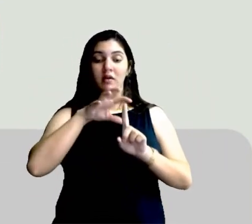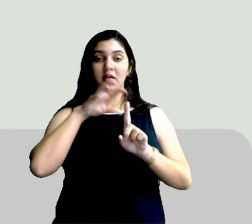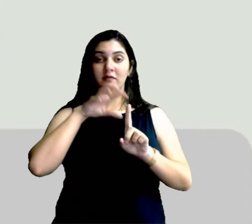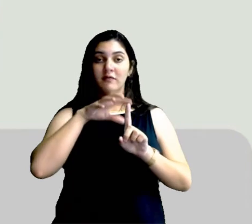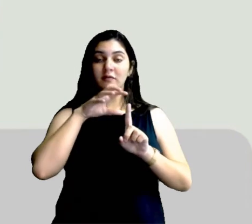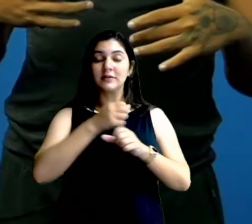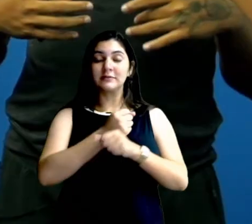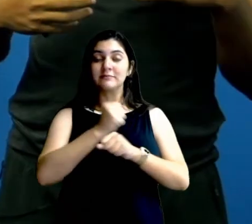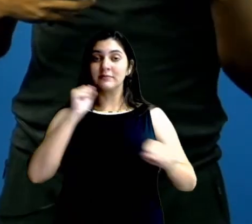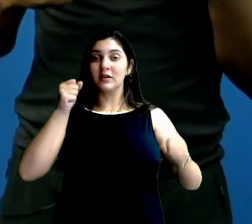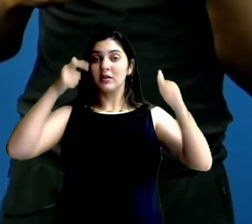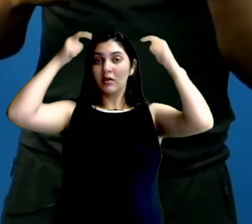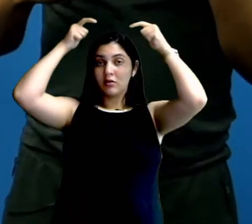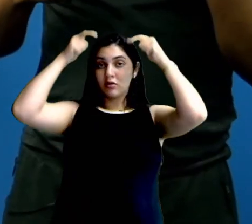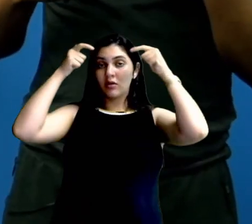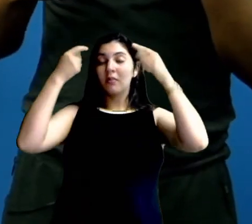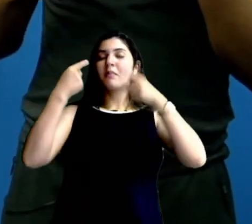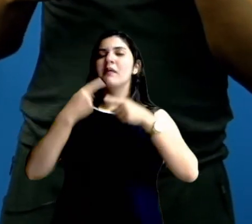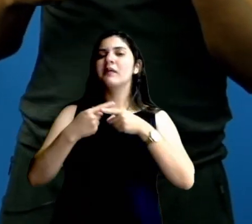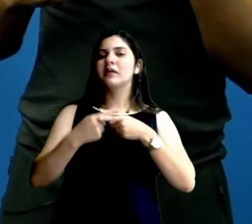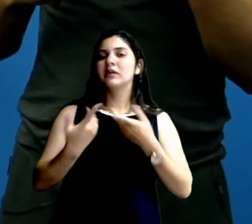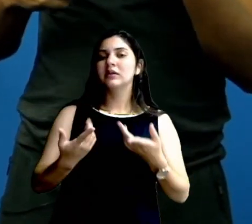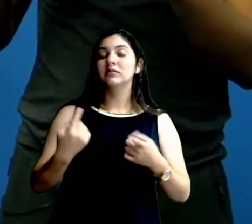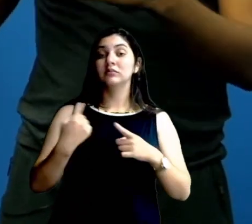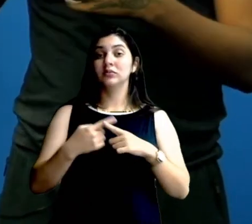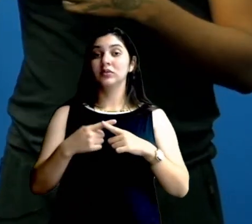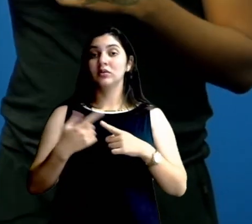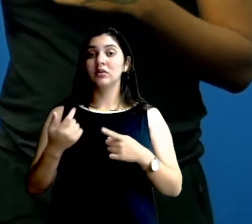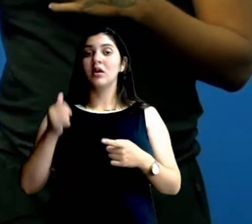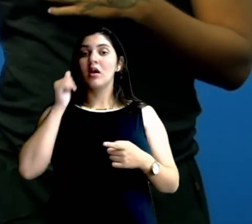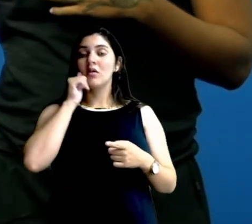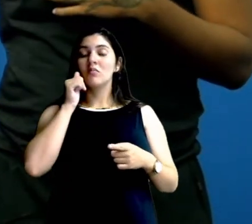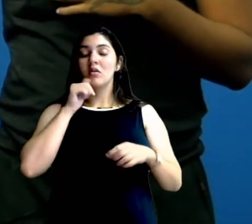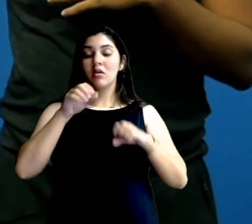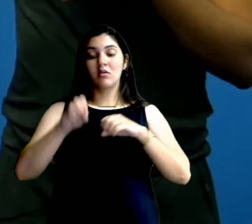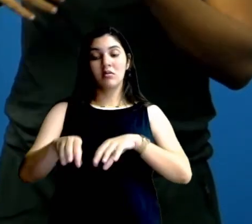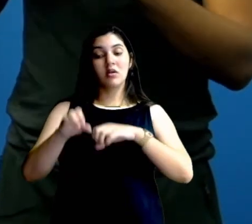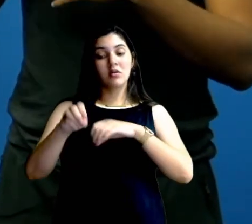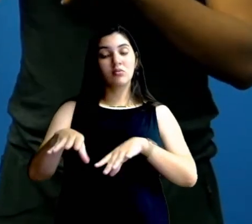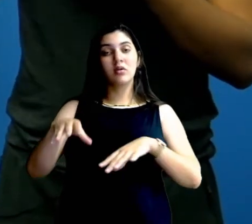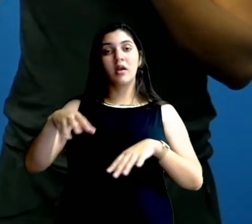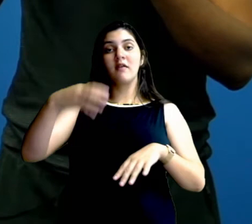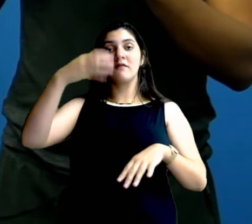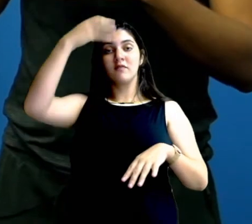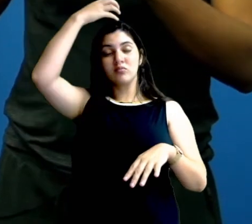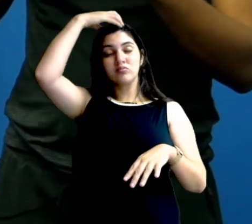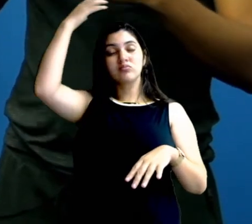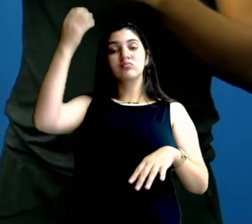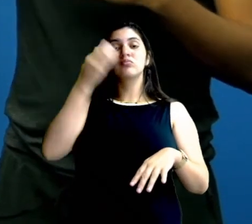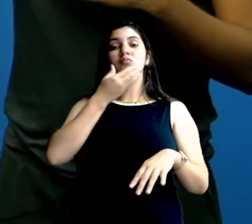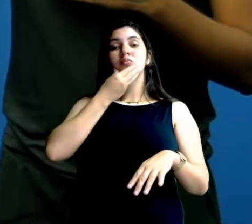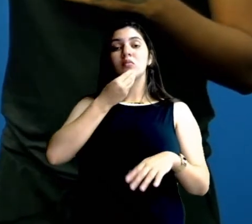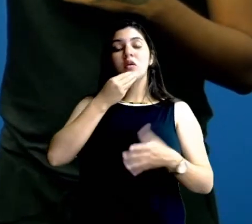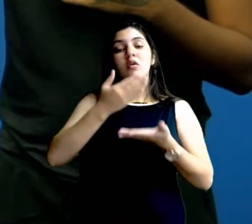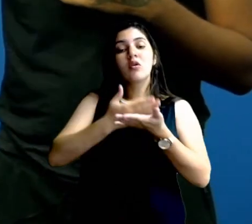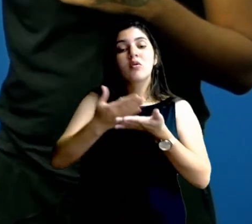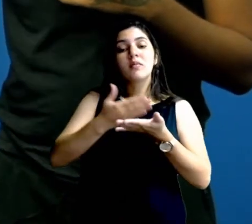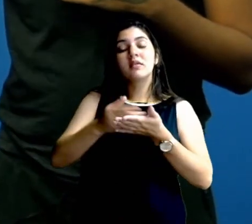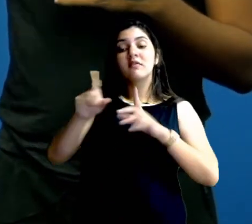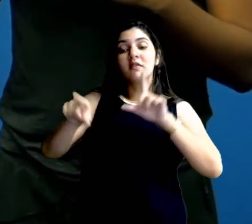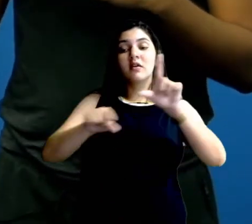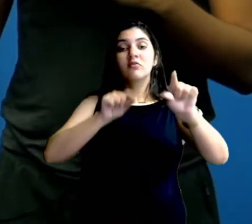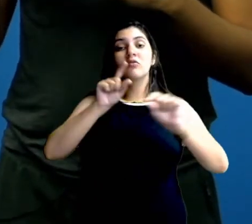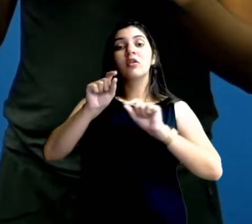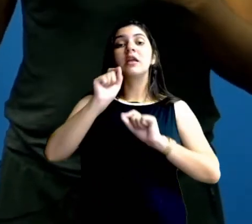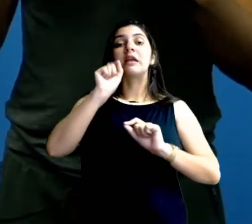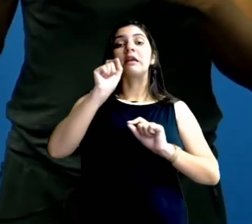coroação durante muito tempo ela é educavam Príncipes e posteriormente Elas começaram a escolher quem